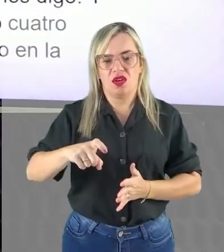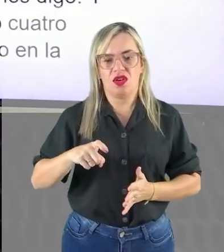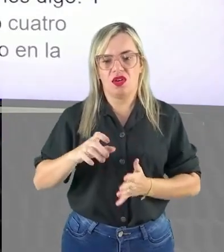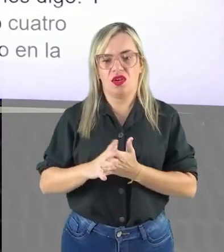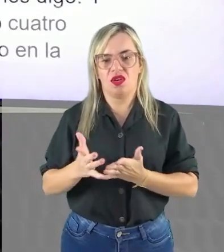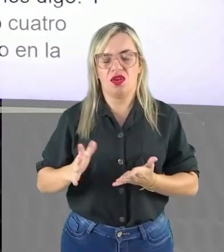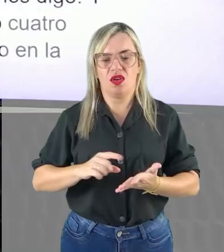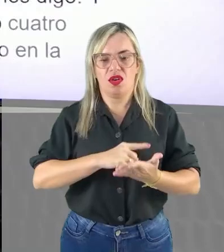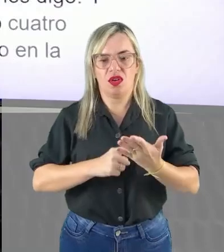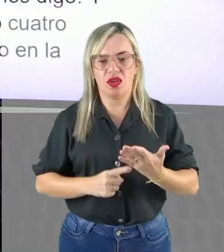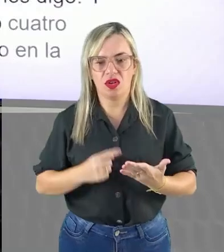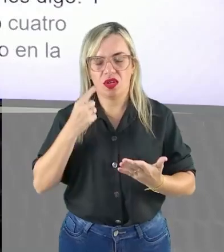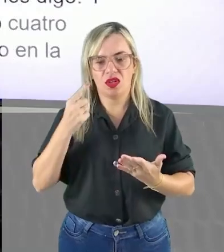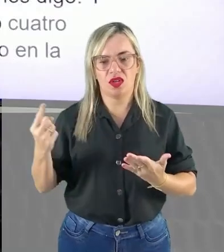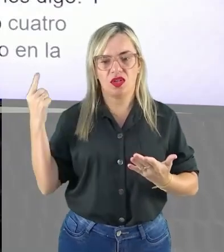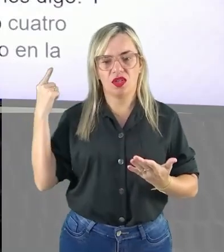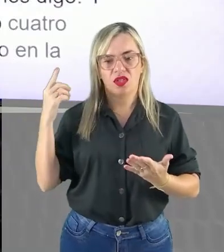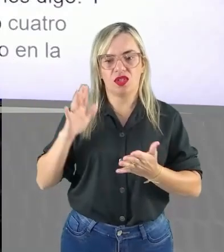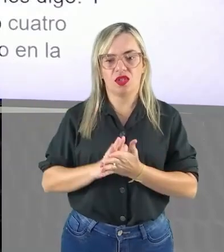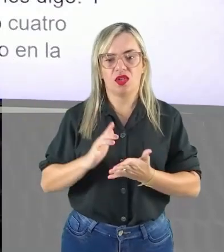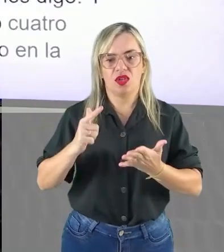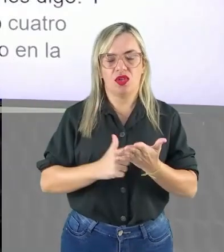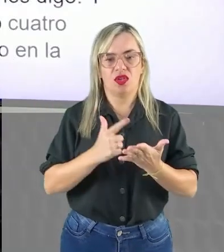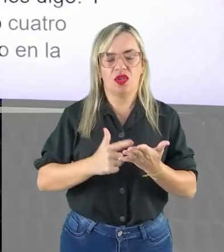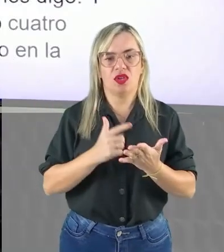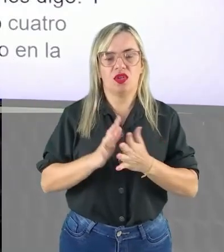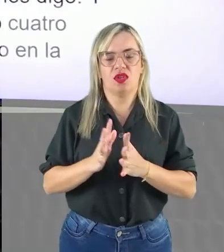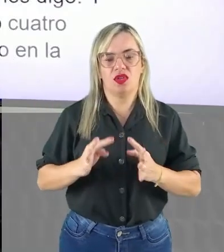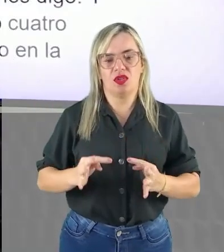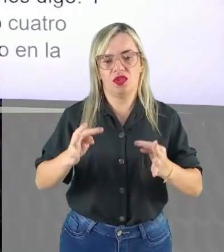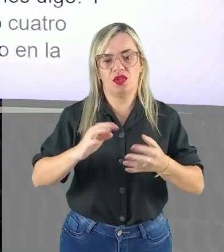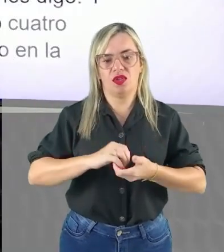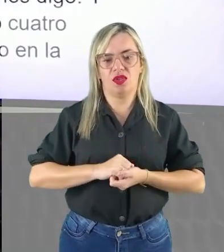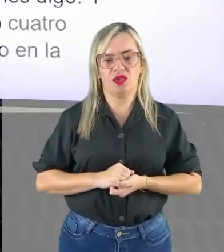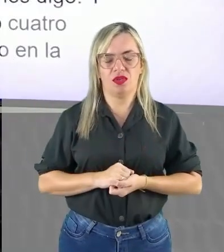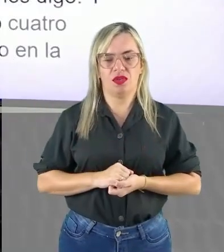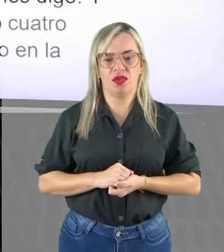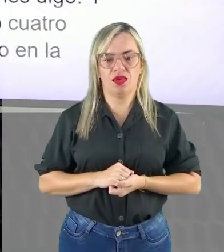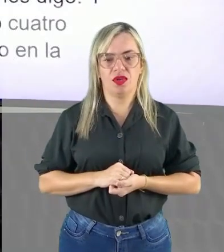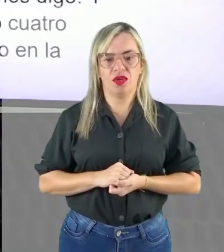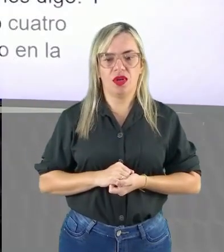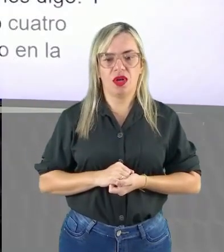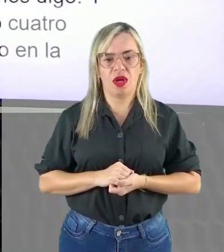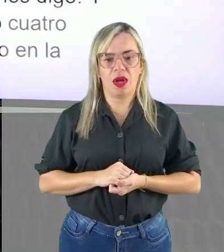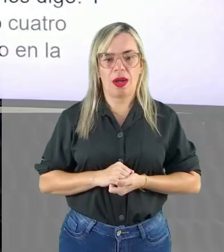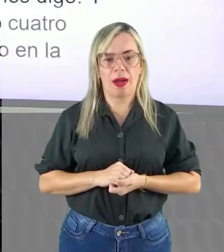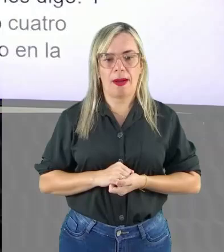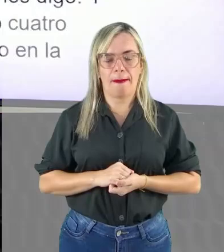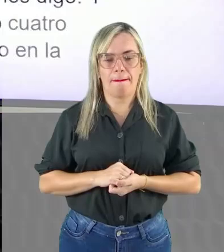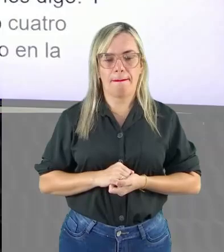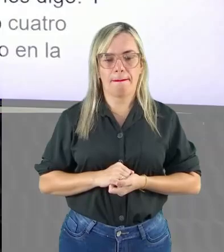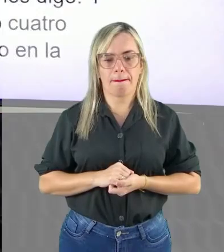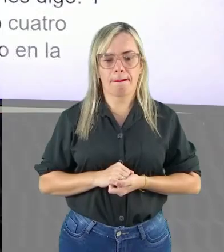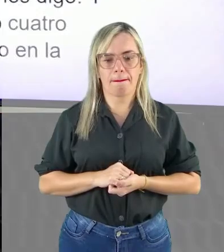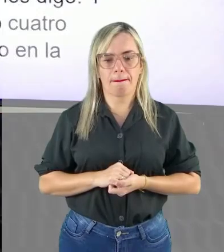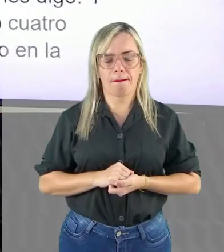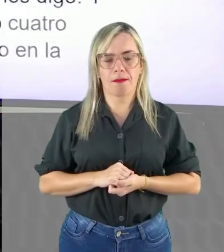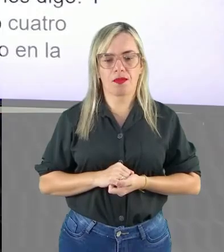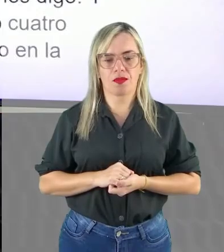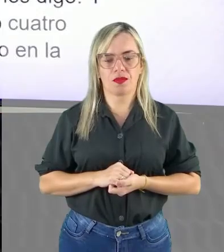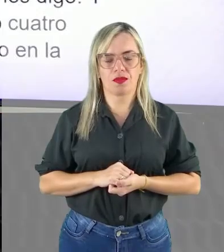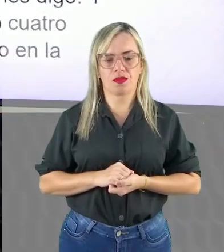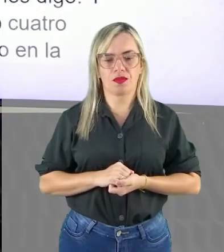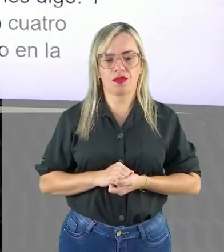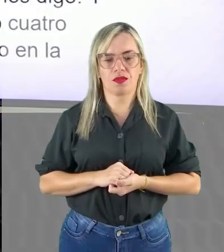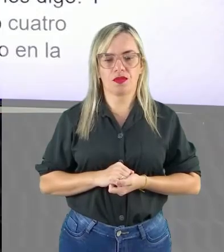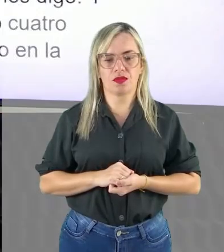agendas ou livros eletrônicos, né? Ha tenido tal influencia tal predicamento sobre nós outros. Então,